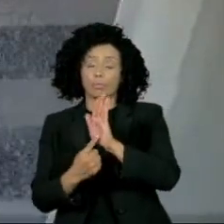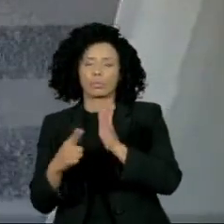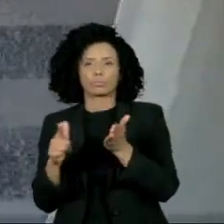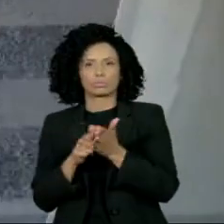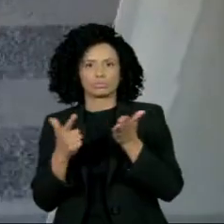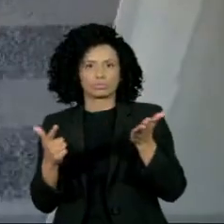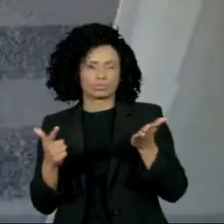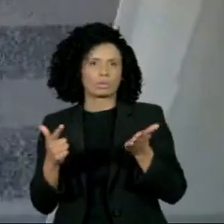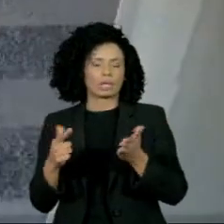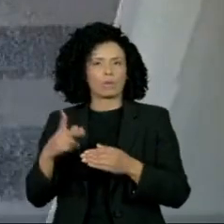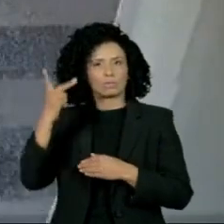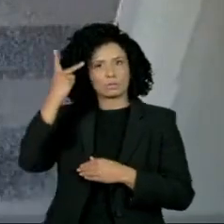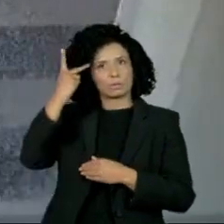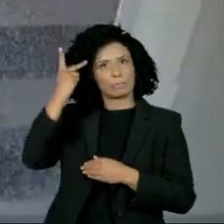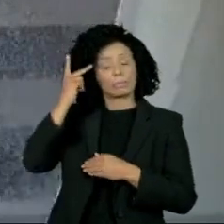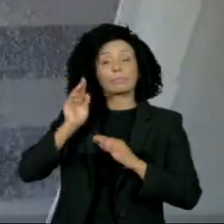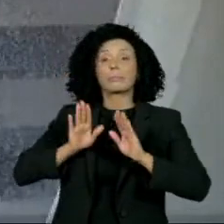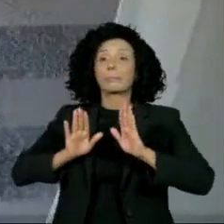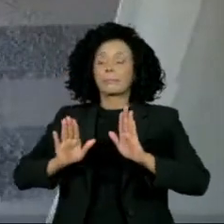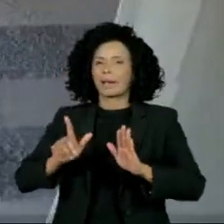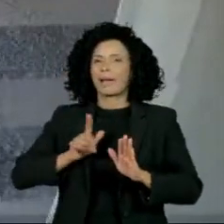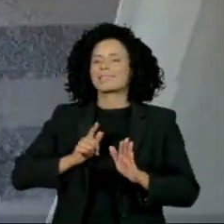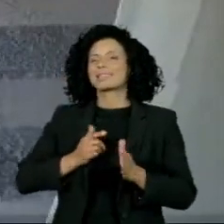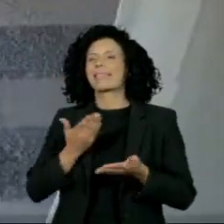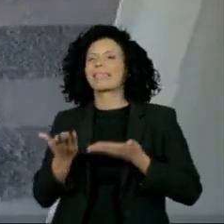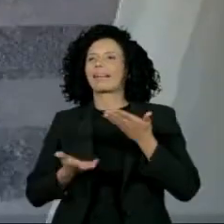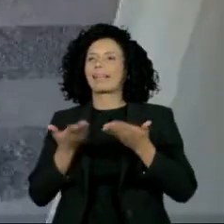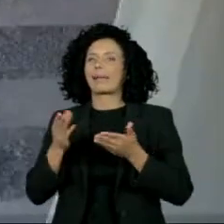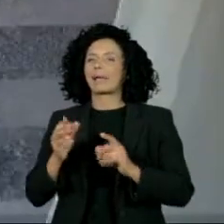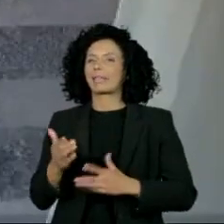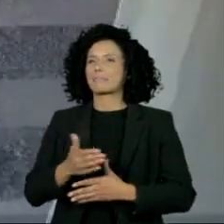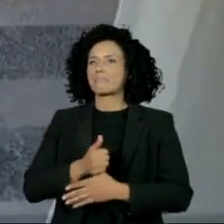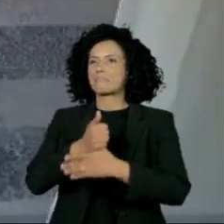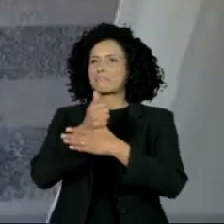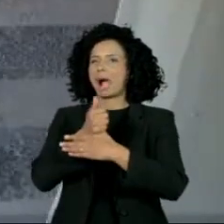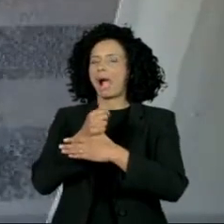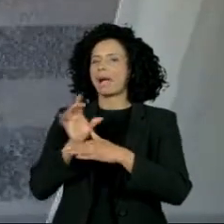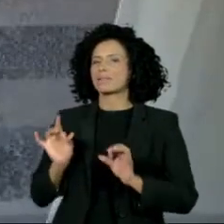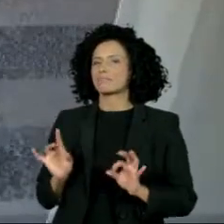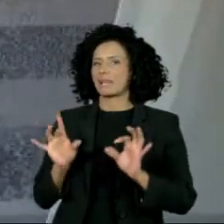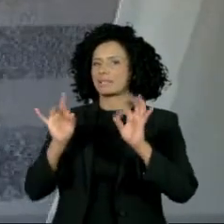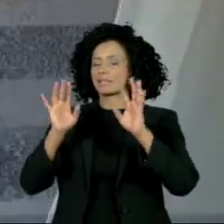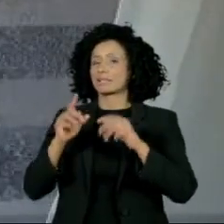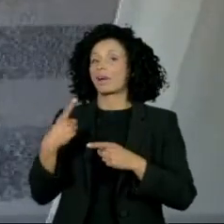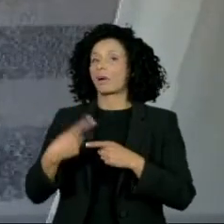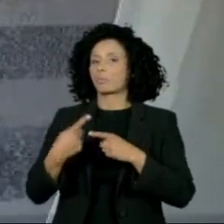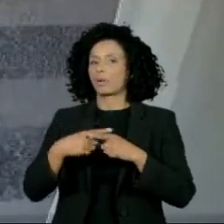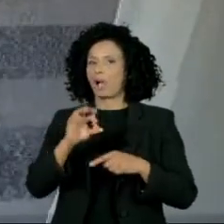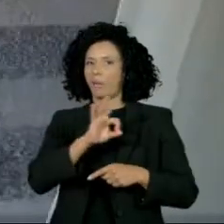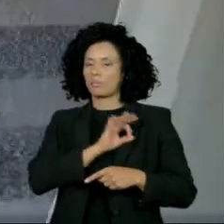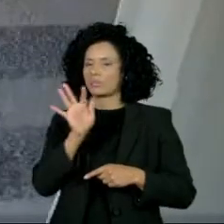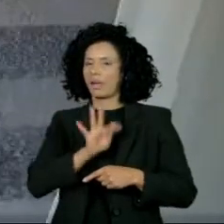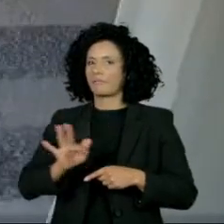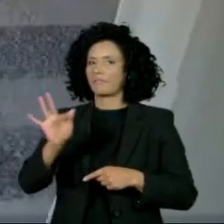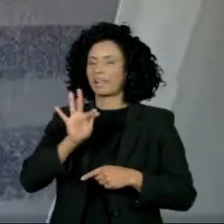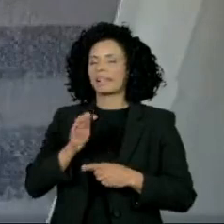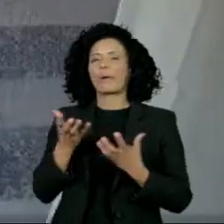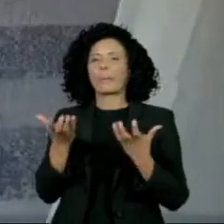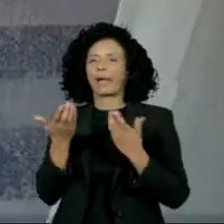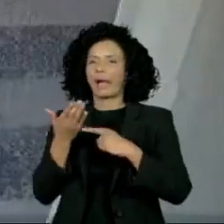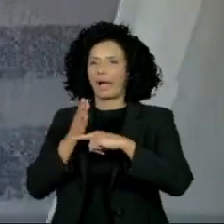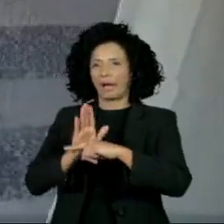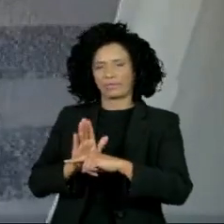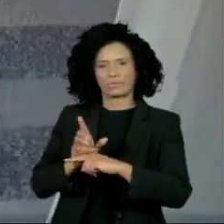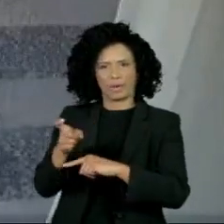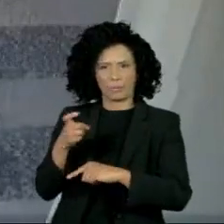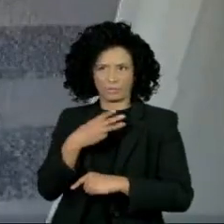trabalhos foram prejudicados, pois houve tratamento especial por parte de alguns agentes da Polícia Federal para o ex-ministro da Educação.